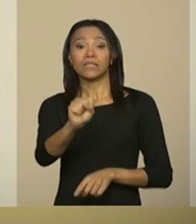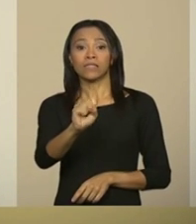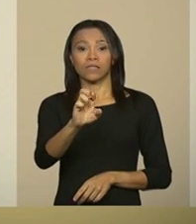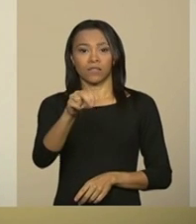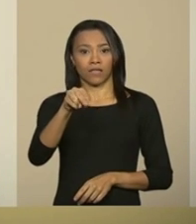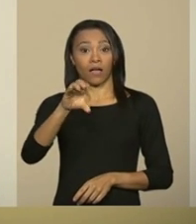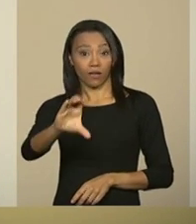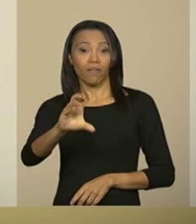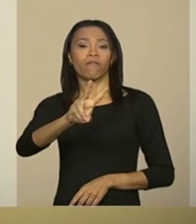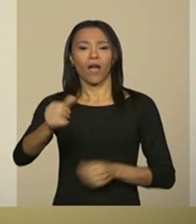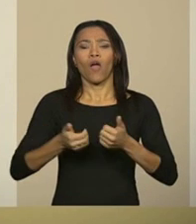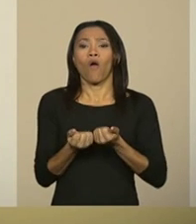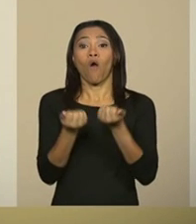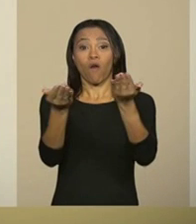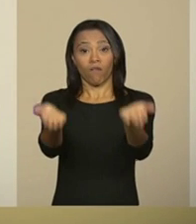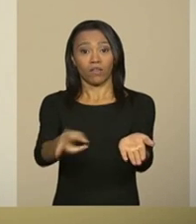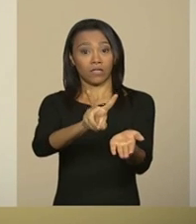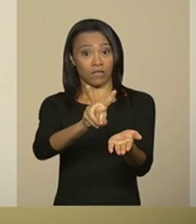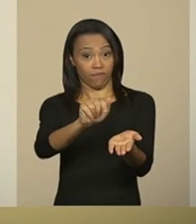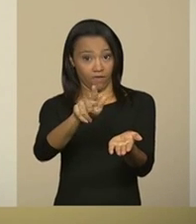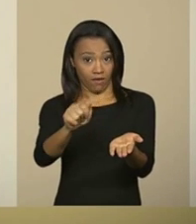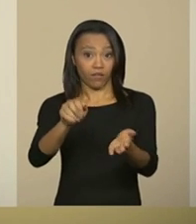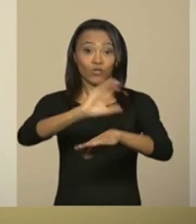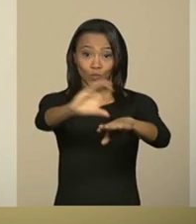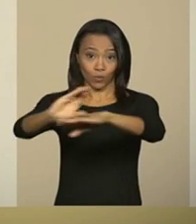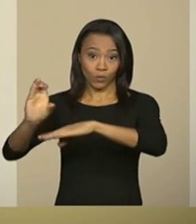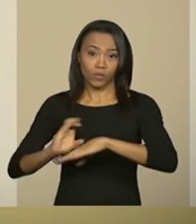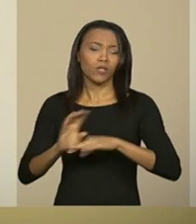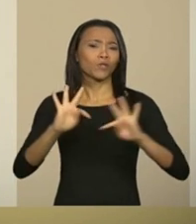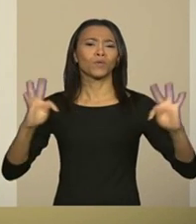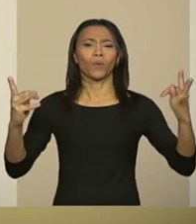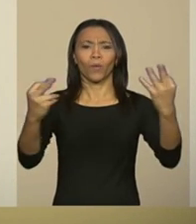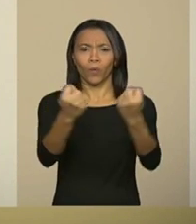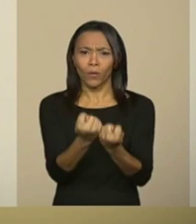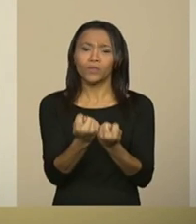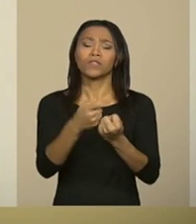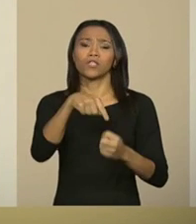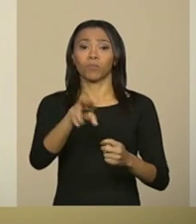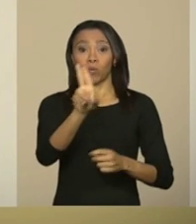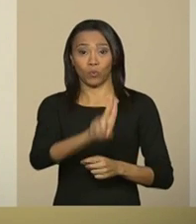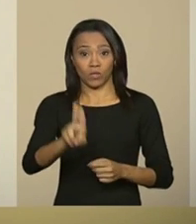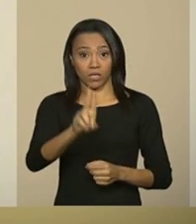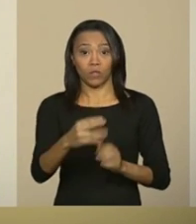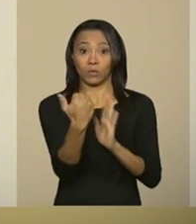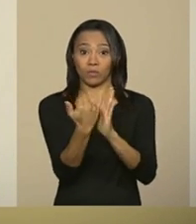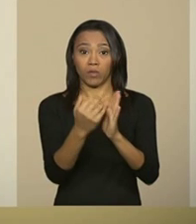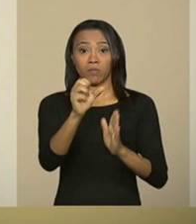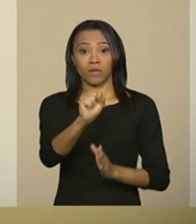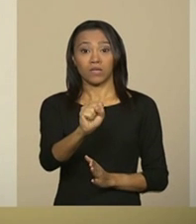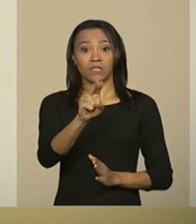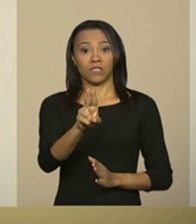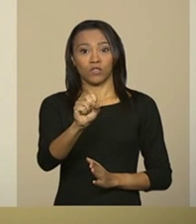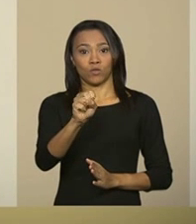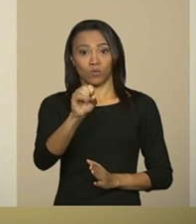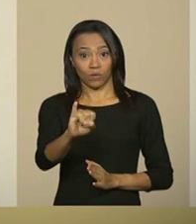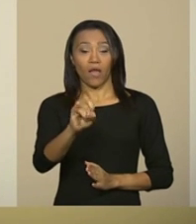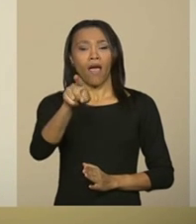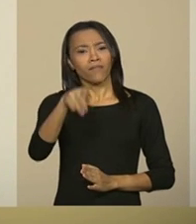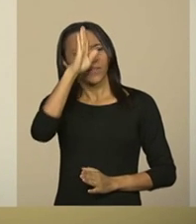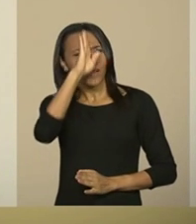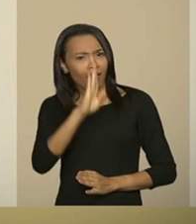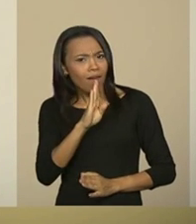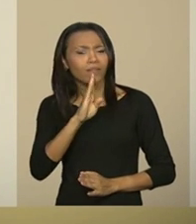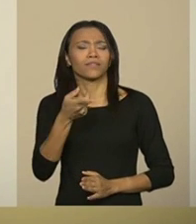esses cursos todas as vagas que estamos oferecendo por meio do sisu tec são gratuitas e fazem parte do